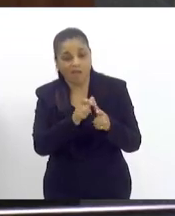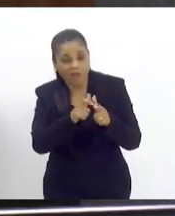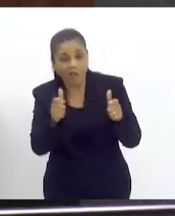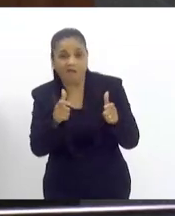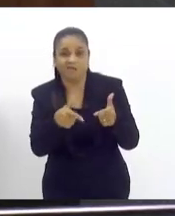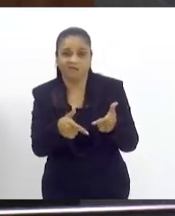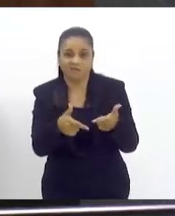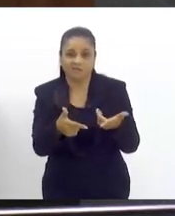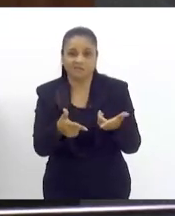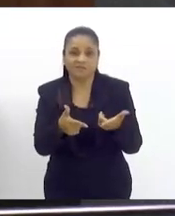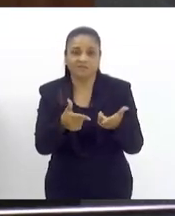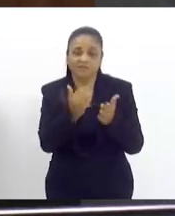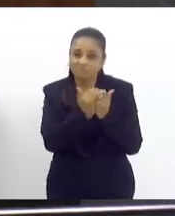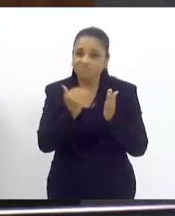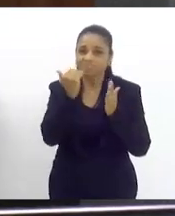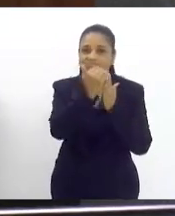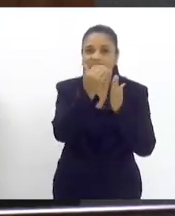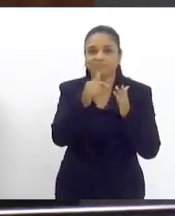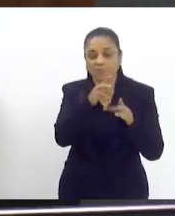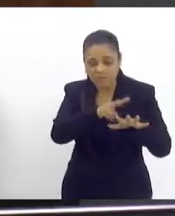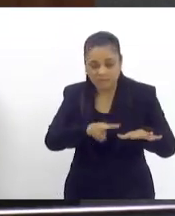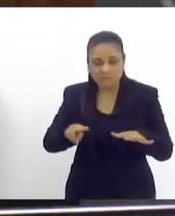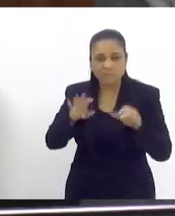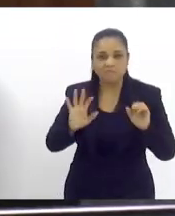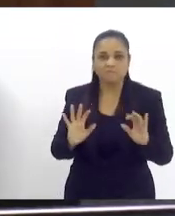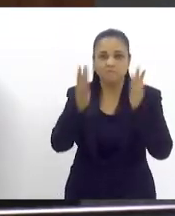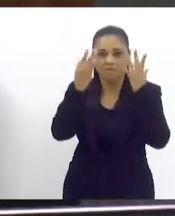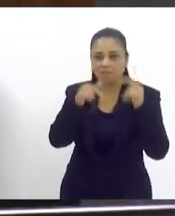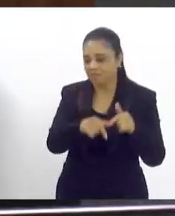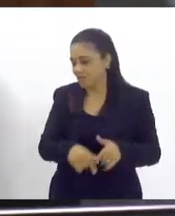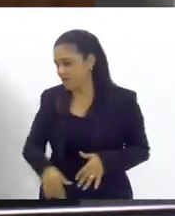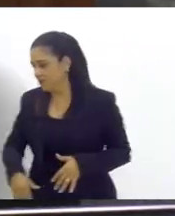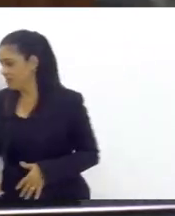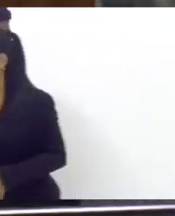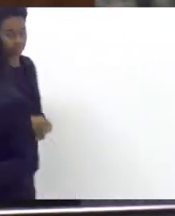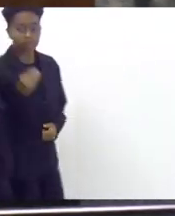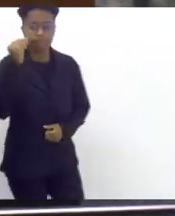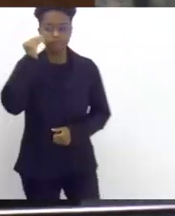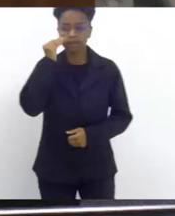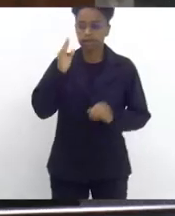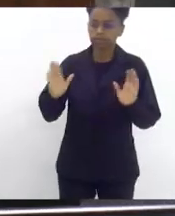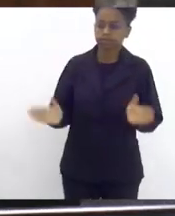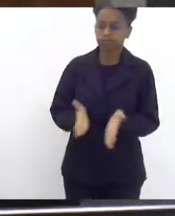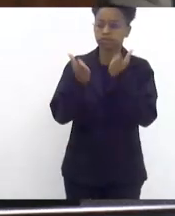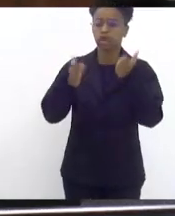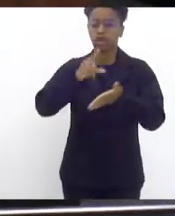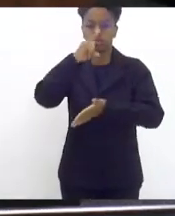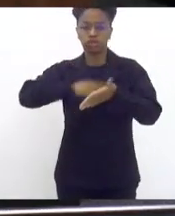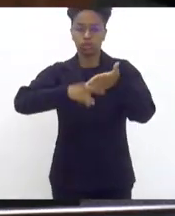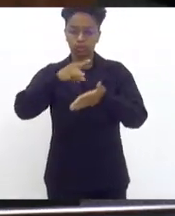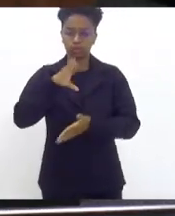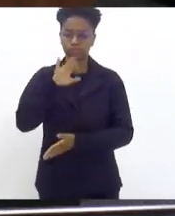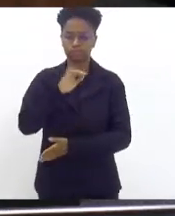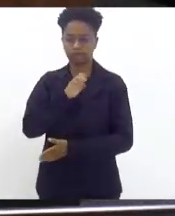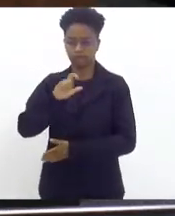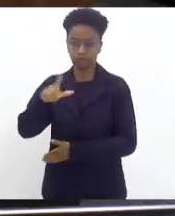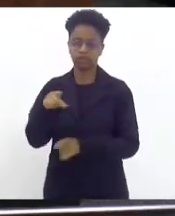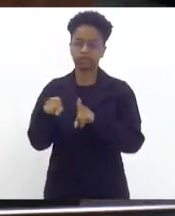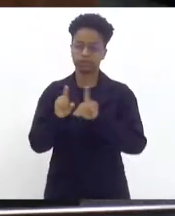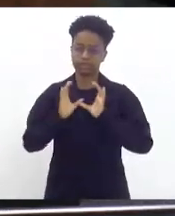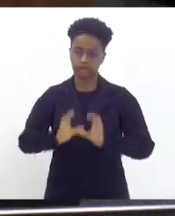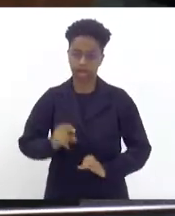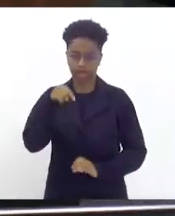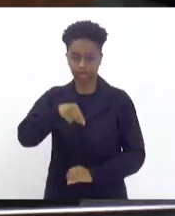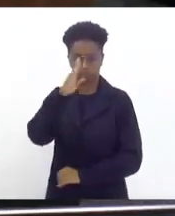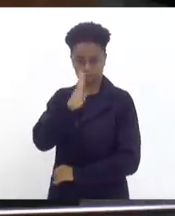então uma semana que celebre e tente fomentado documentação civil e cidadã no nosso país é